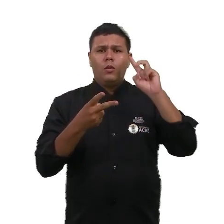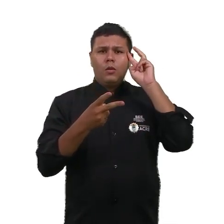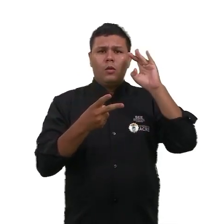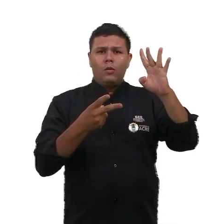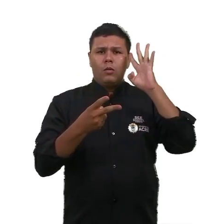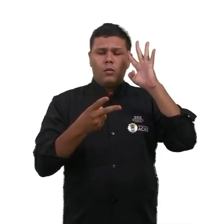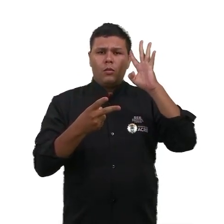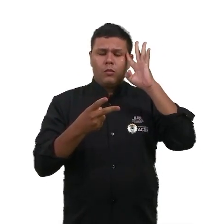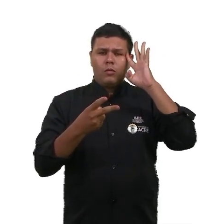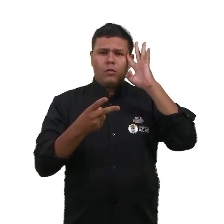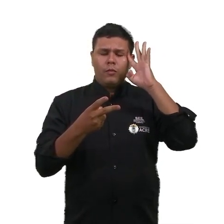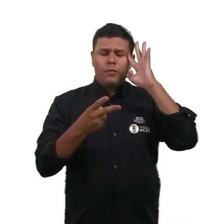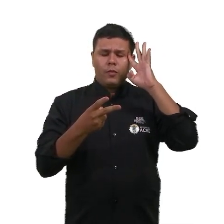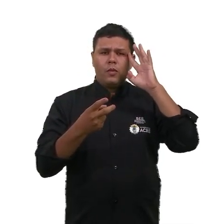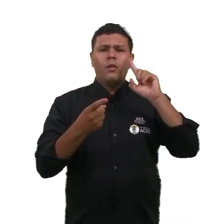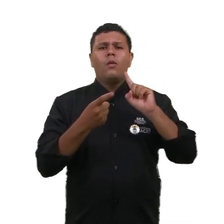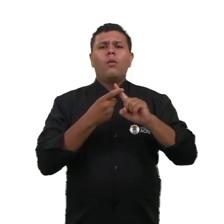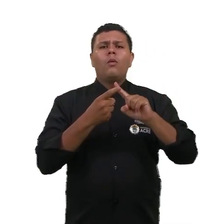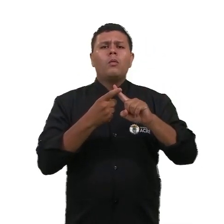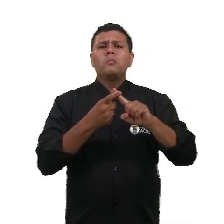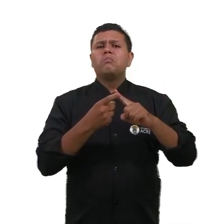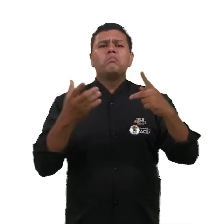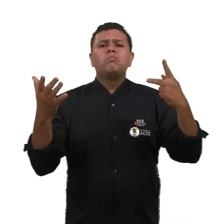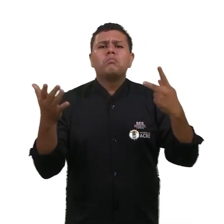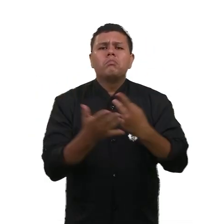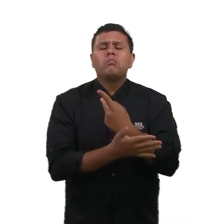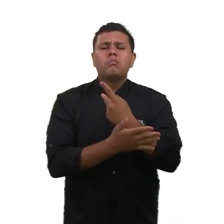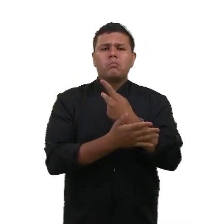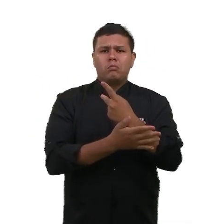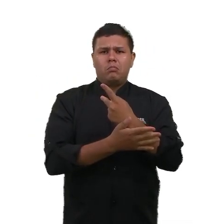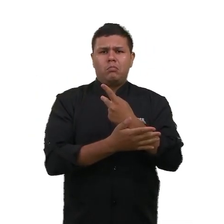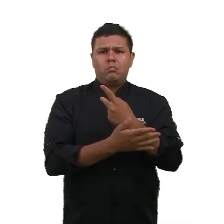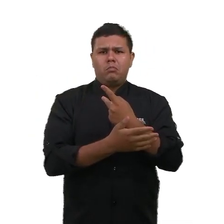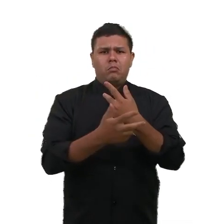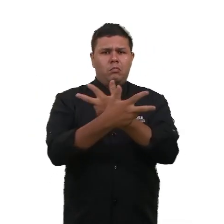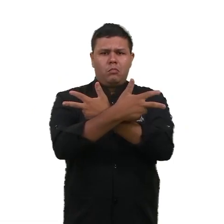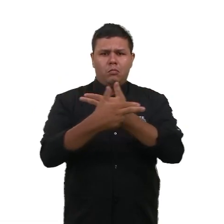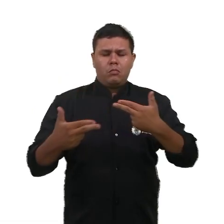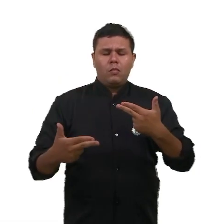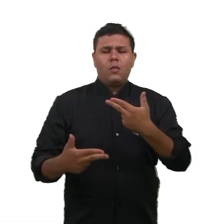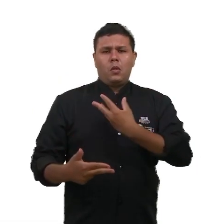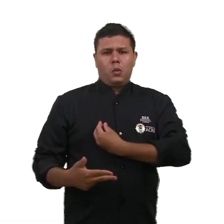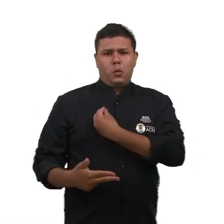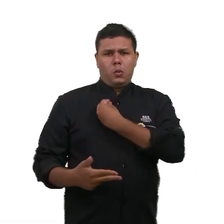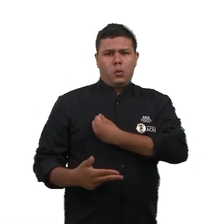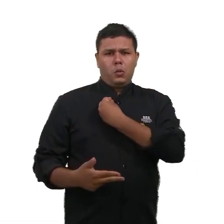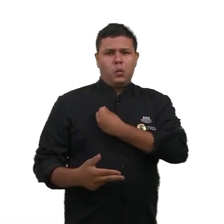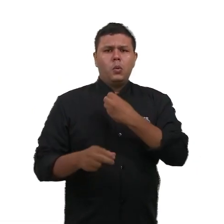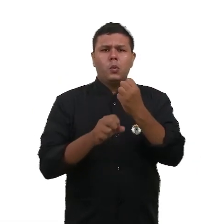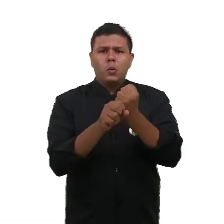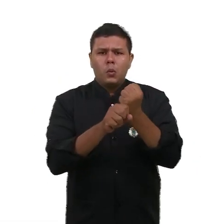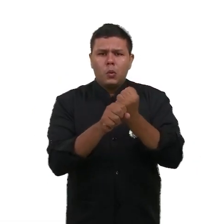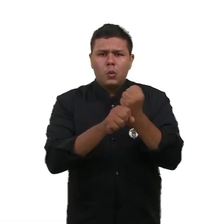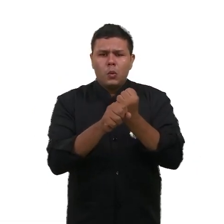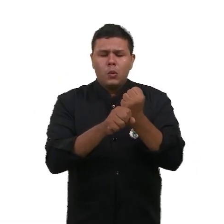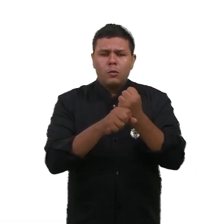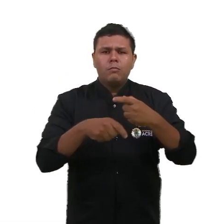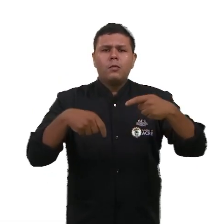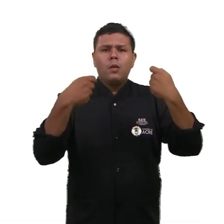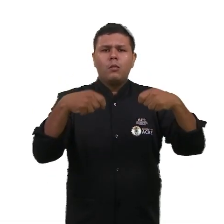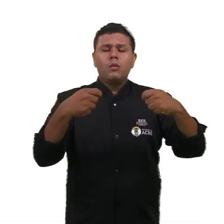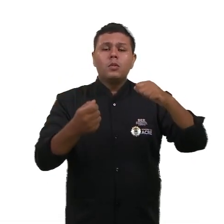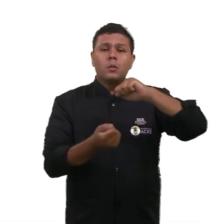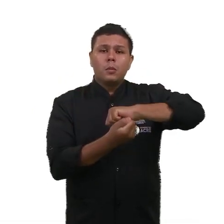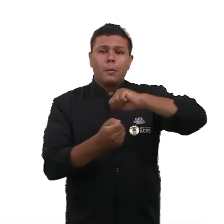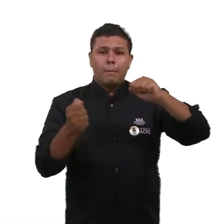com um ser vivo, durante ao longo do tempo? Ele precisa da necessidade de adaptação, certo? Com